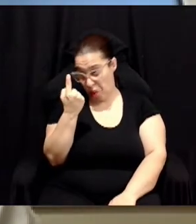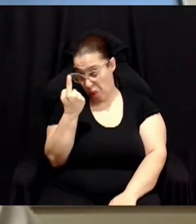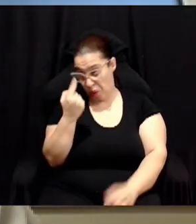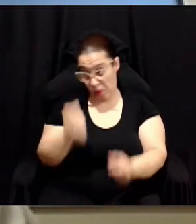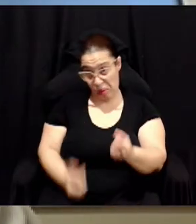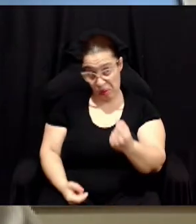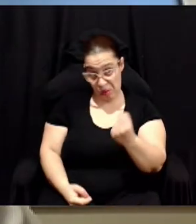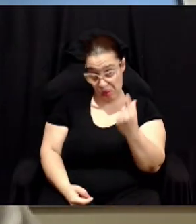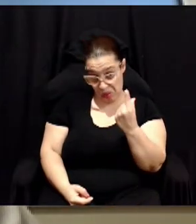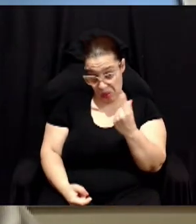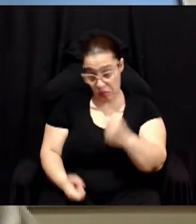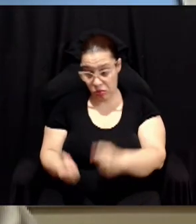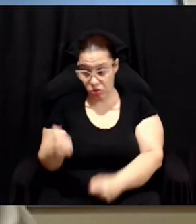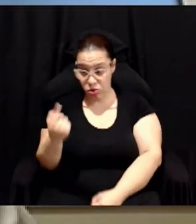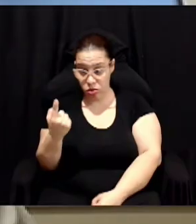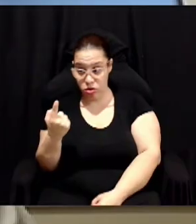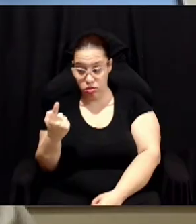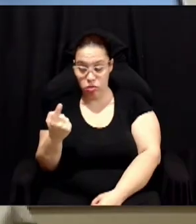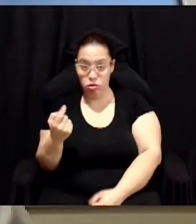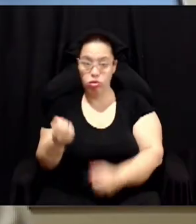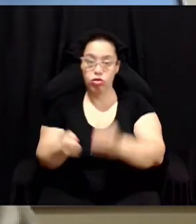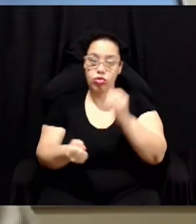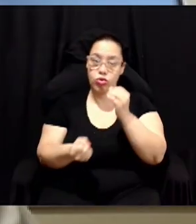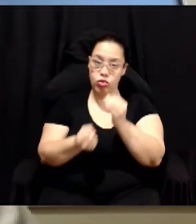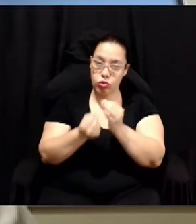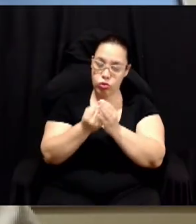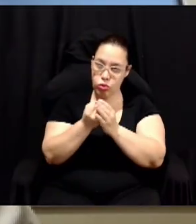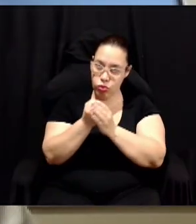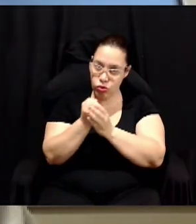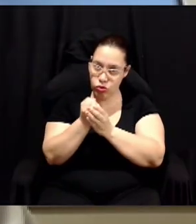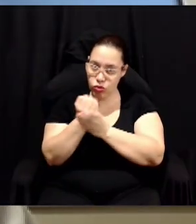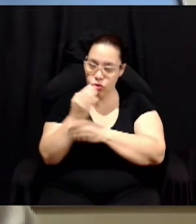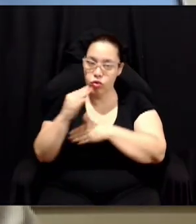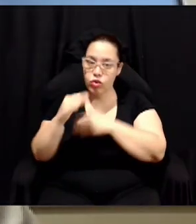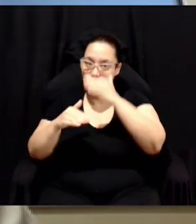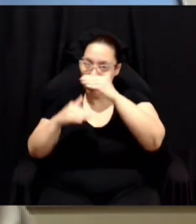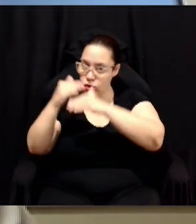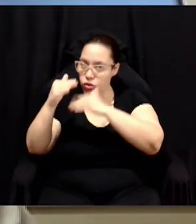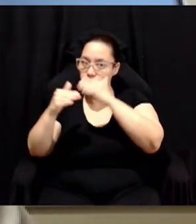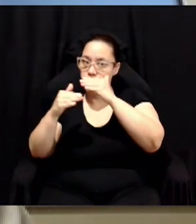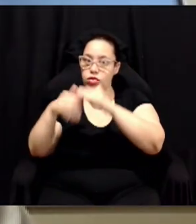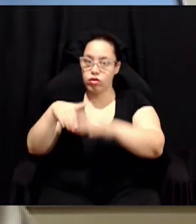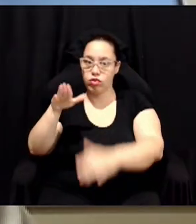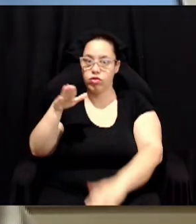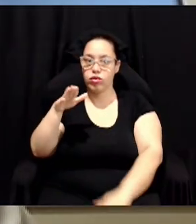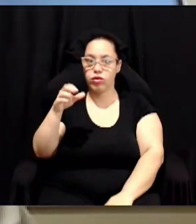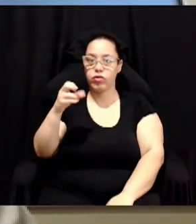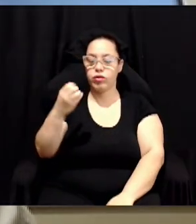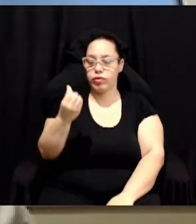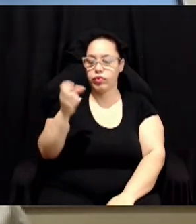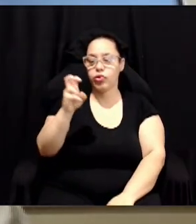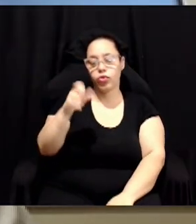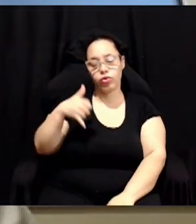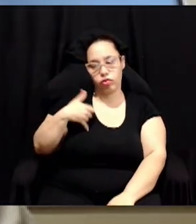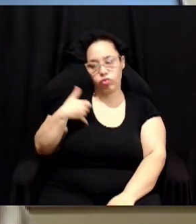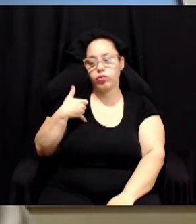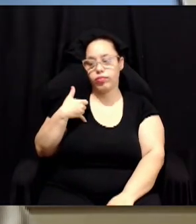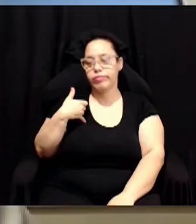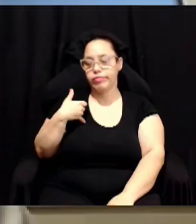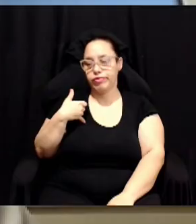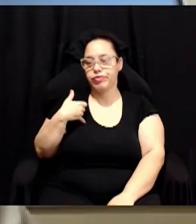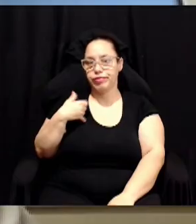Claramente, a doença surge com mais frequência nas pessoas acima dos 65. depois